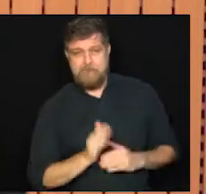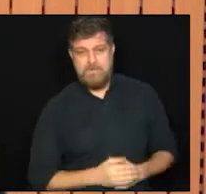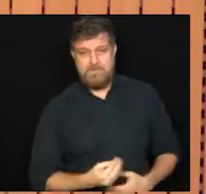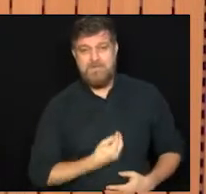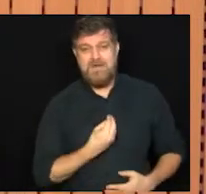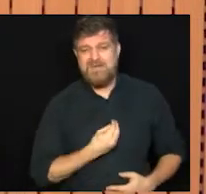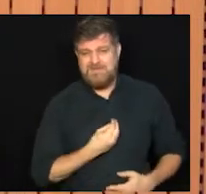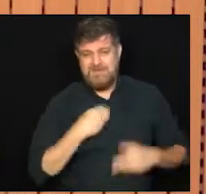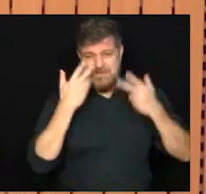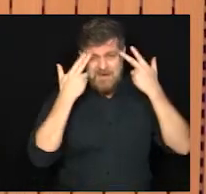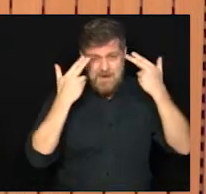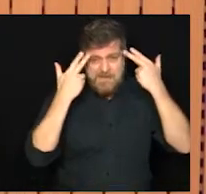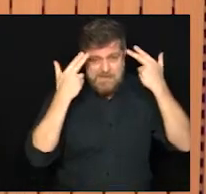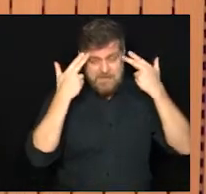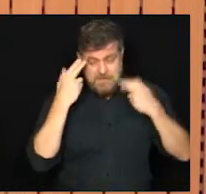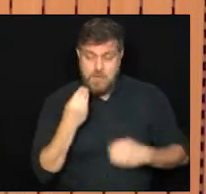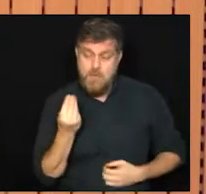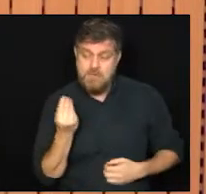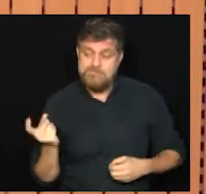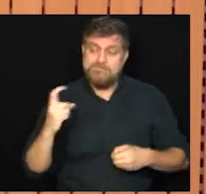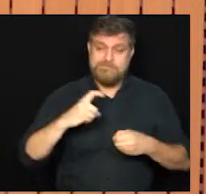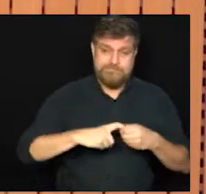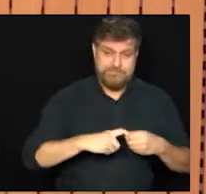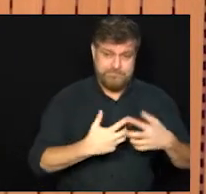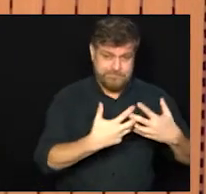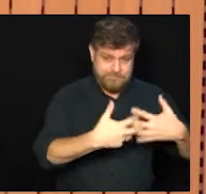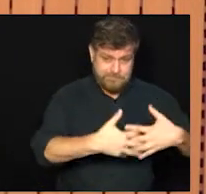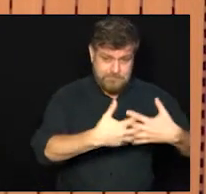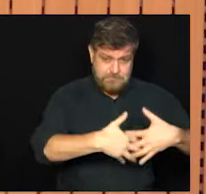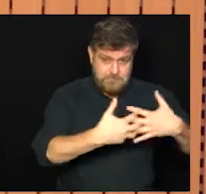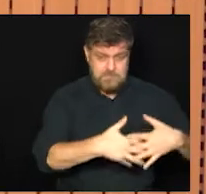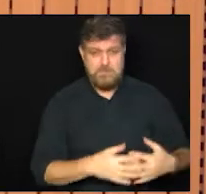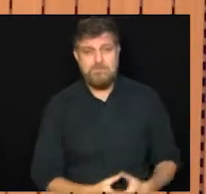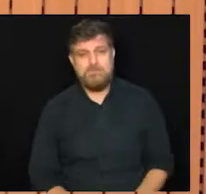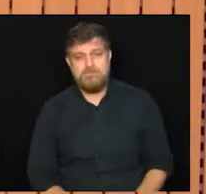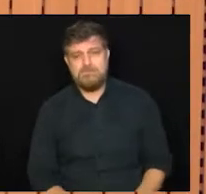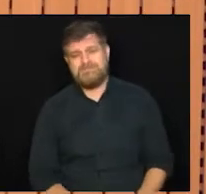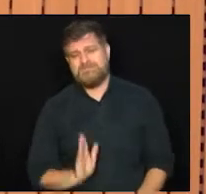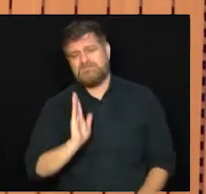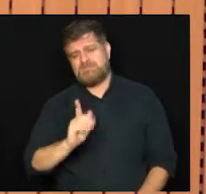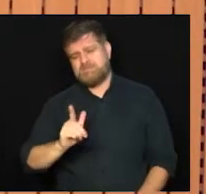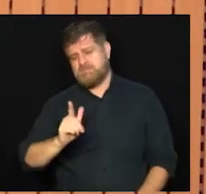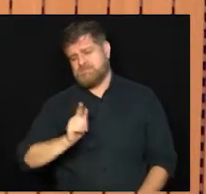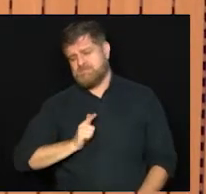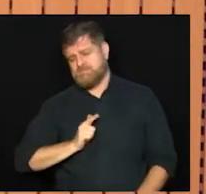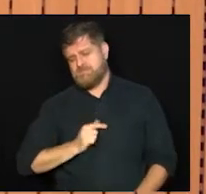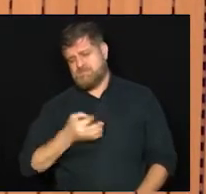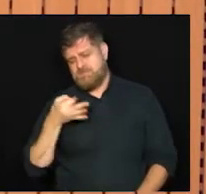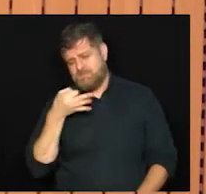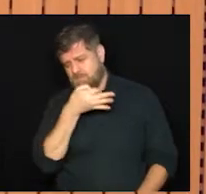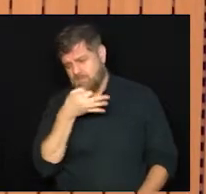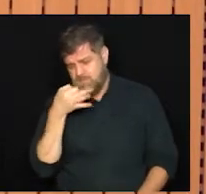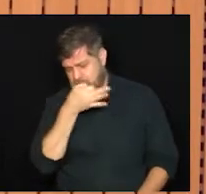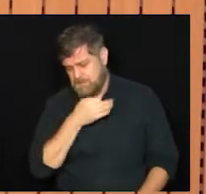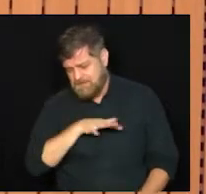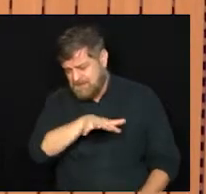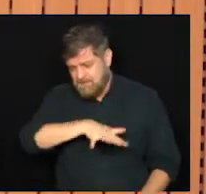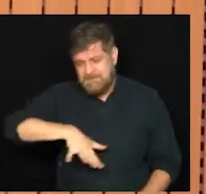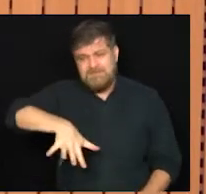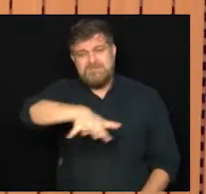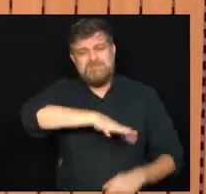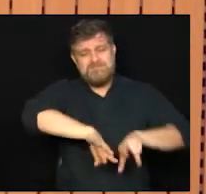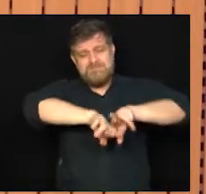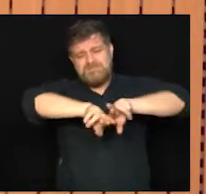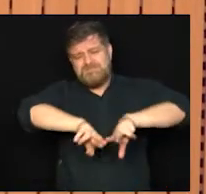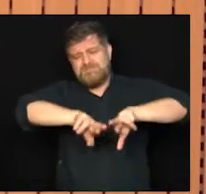gente recupera a normalidade? Nós já ouvimos representantes de vários setores